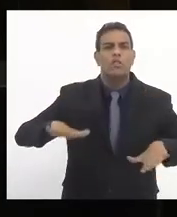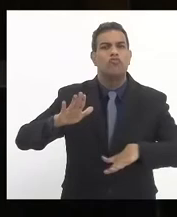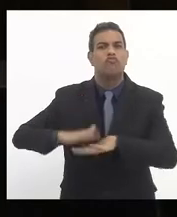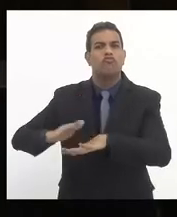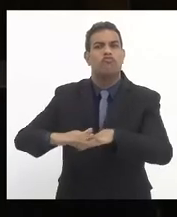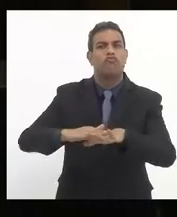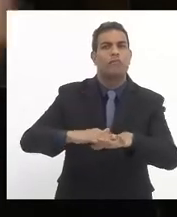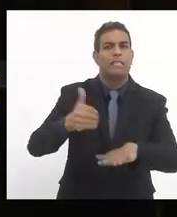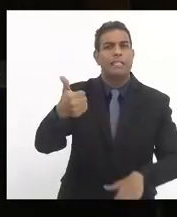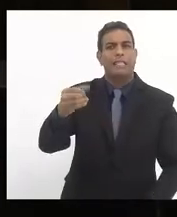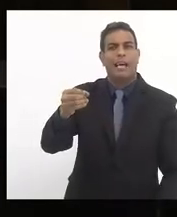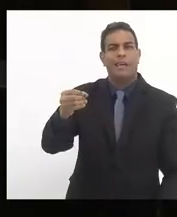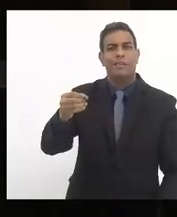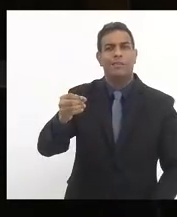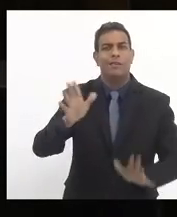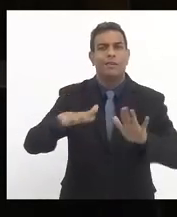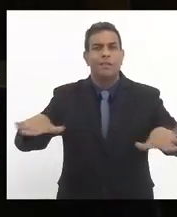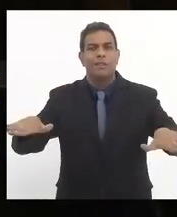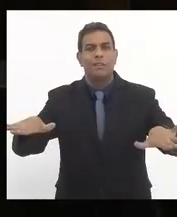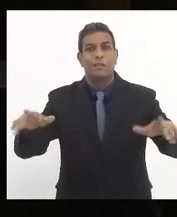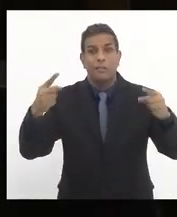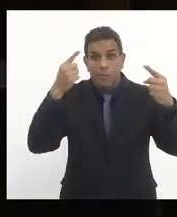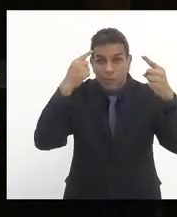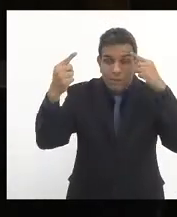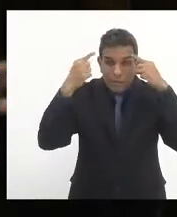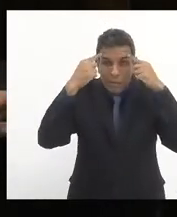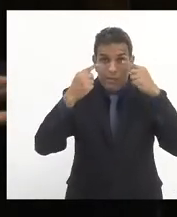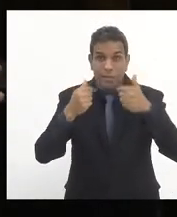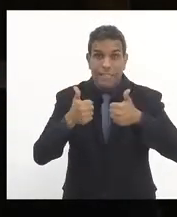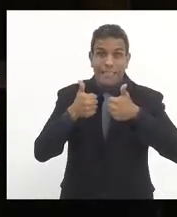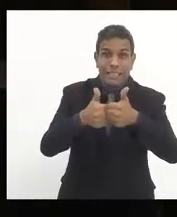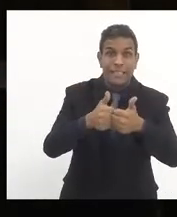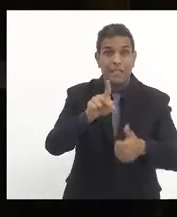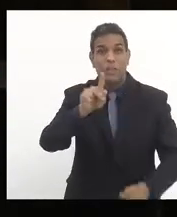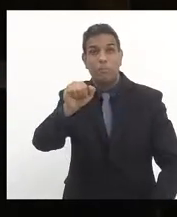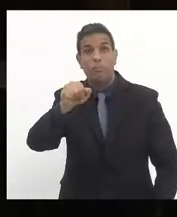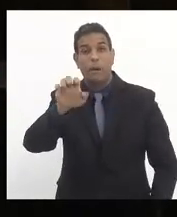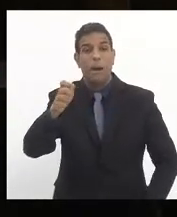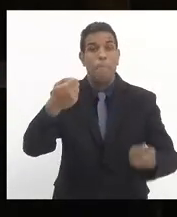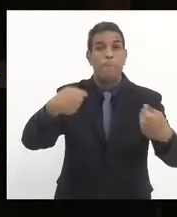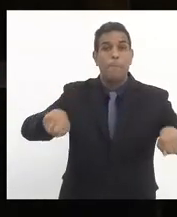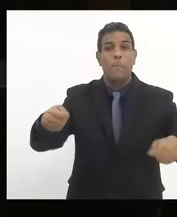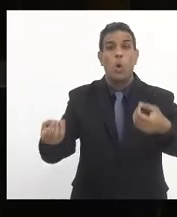criança de 10 anos, sem a aquiescência dos pais ou responsáveis.